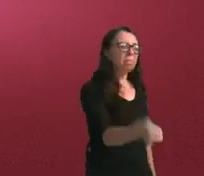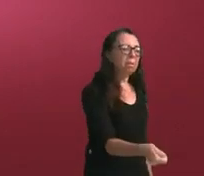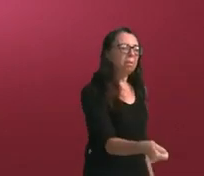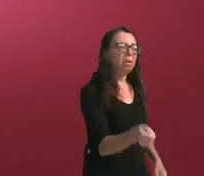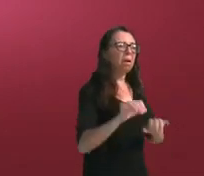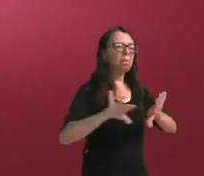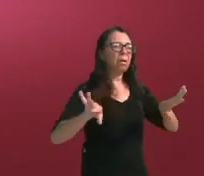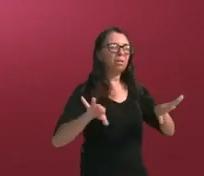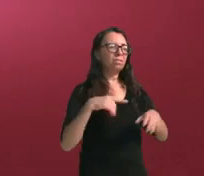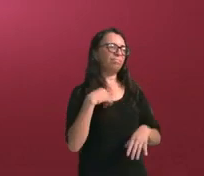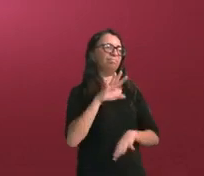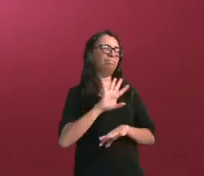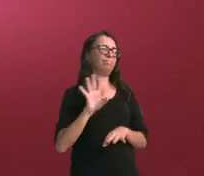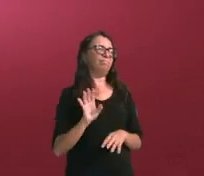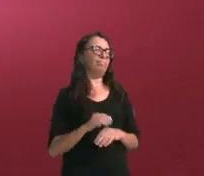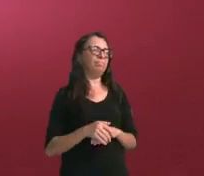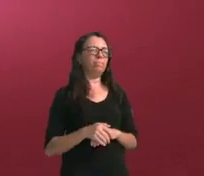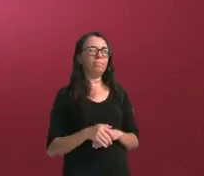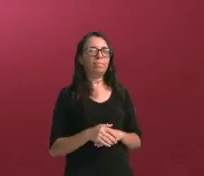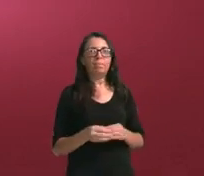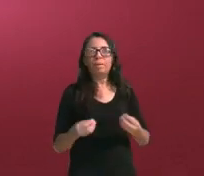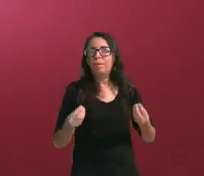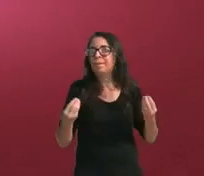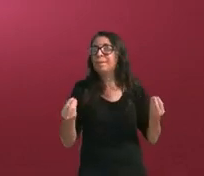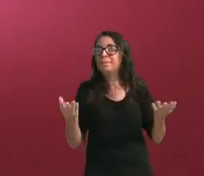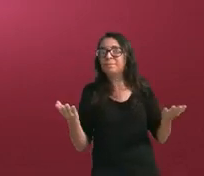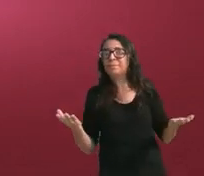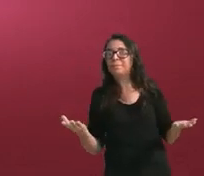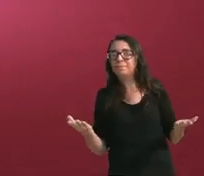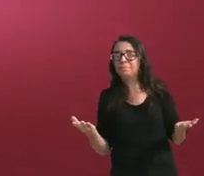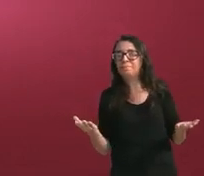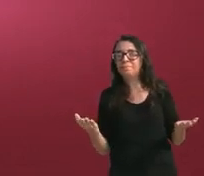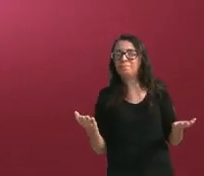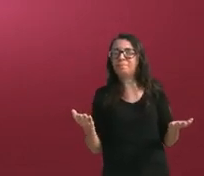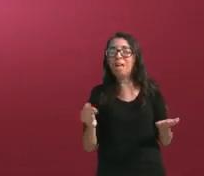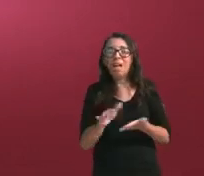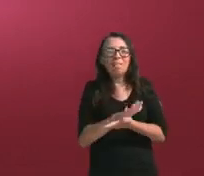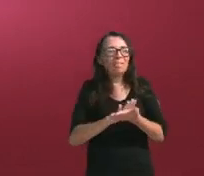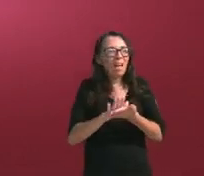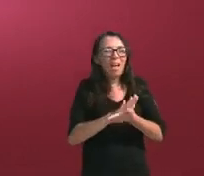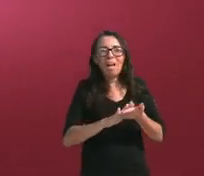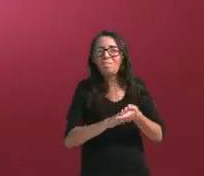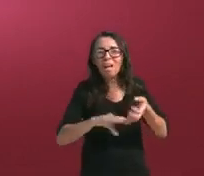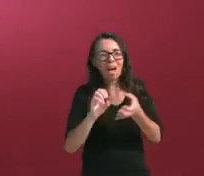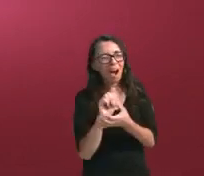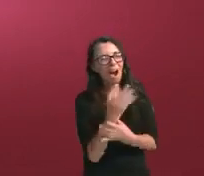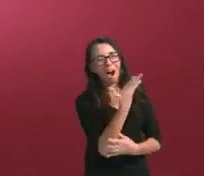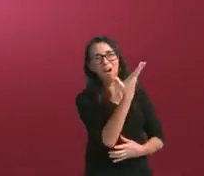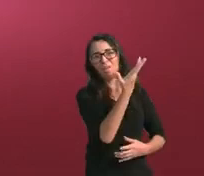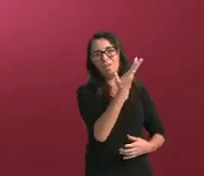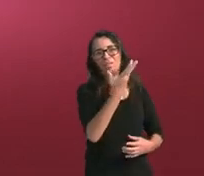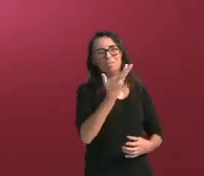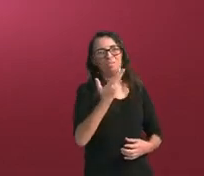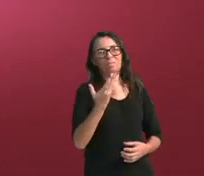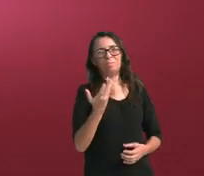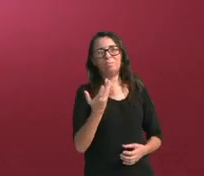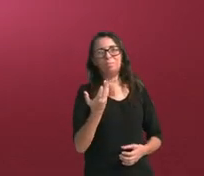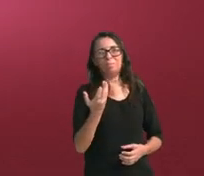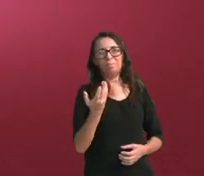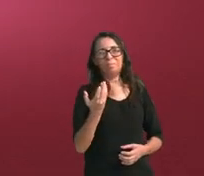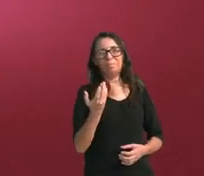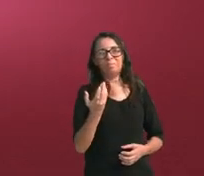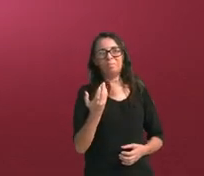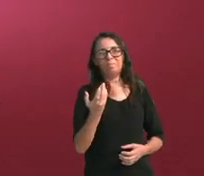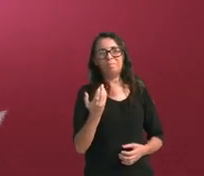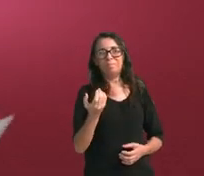né? Então é importante a nossa obediência para que Deus realize através de nós. O título da nossa lição aqui,